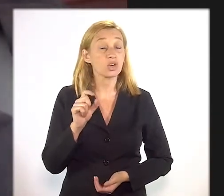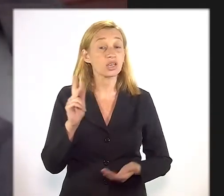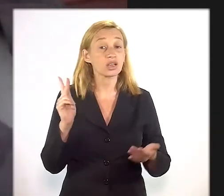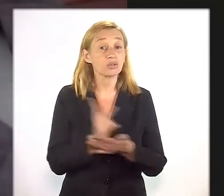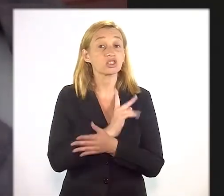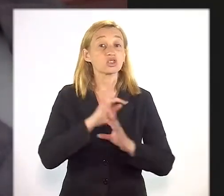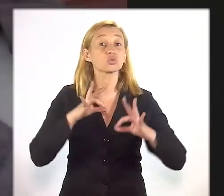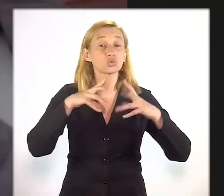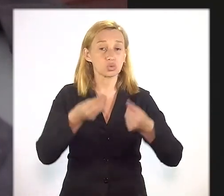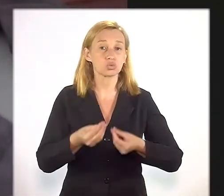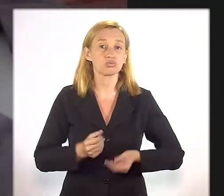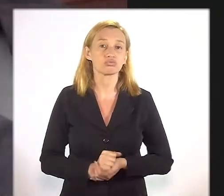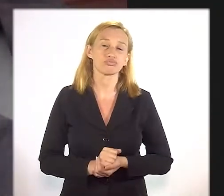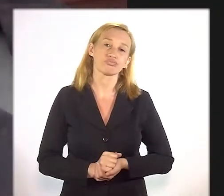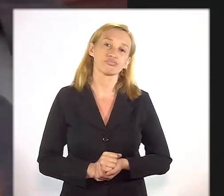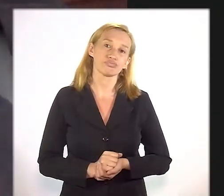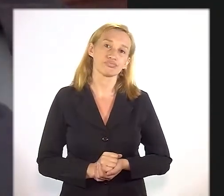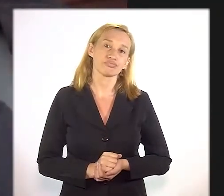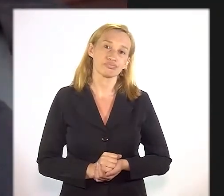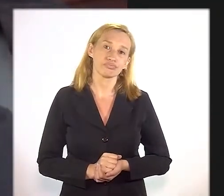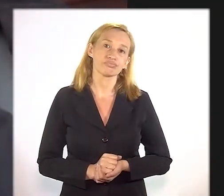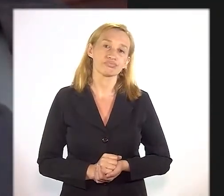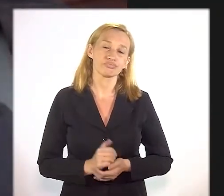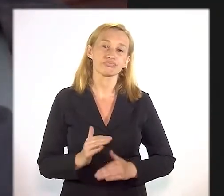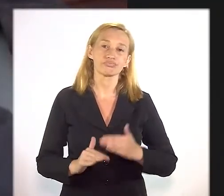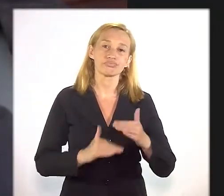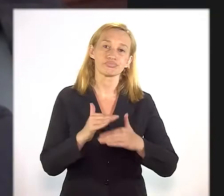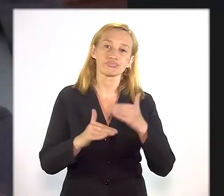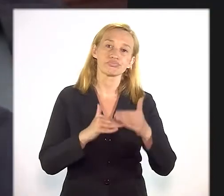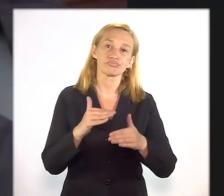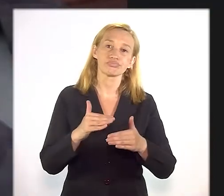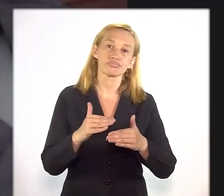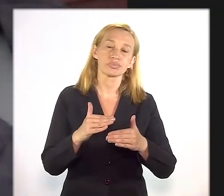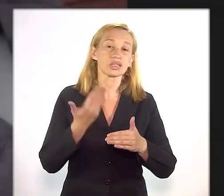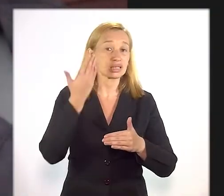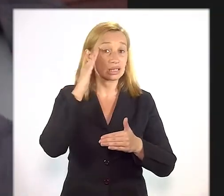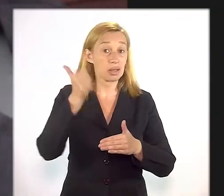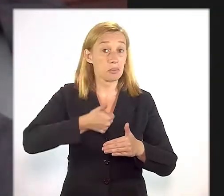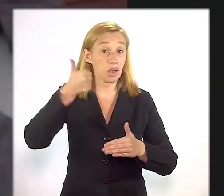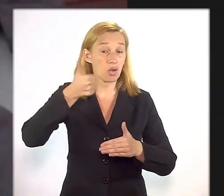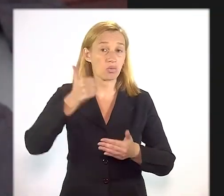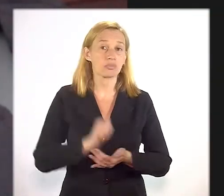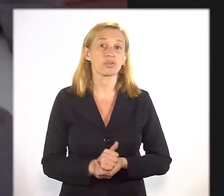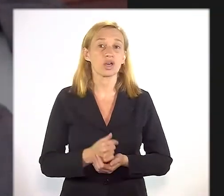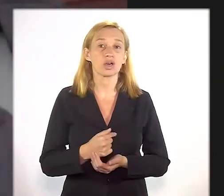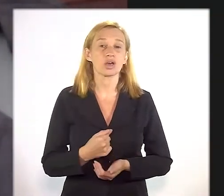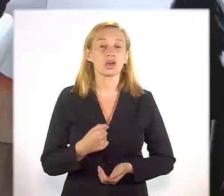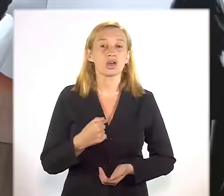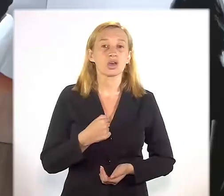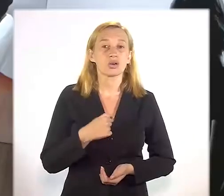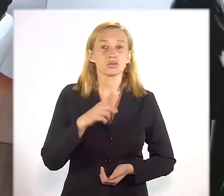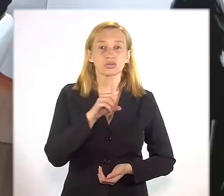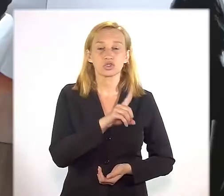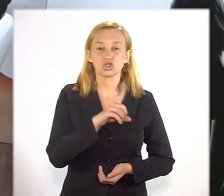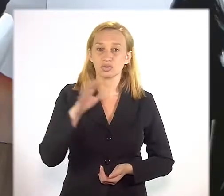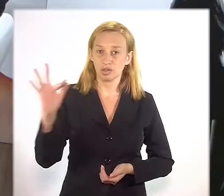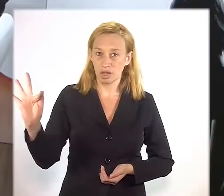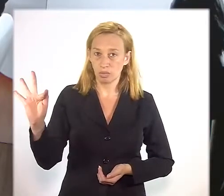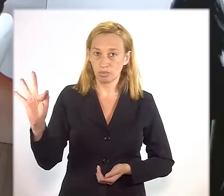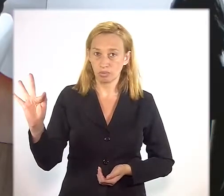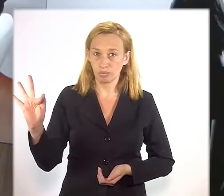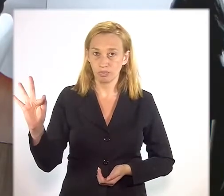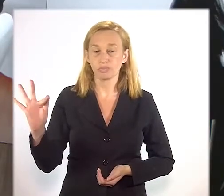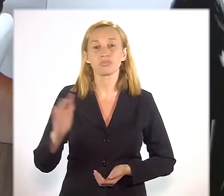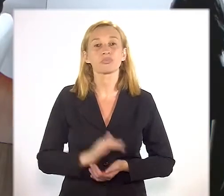que está por trás disto tudo, que é a regulamentação das secretarias de educação. Ok? Eu estou no Distrito Federal, então